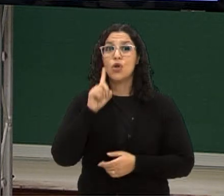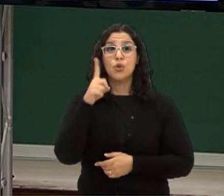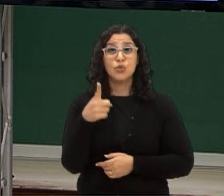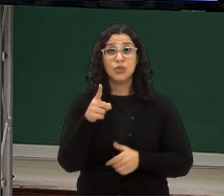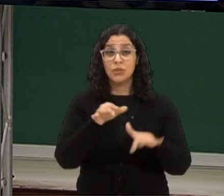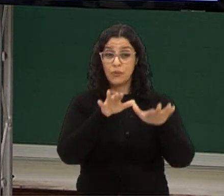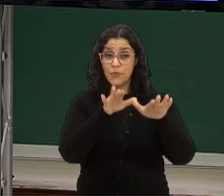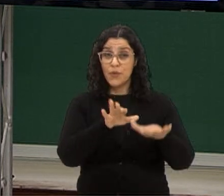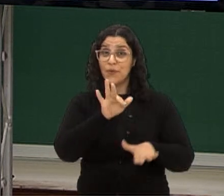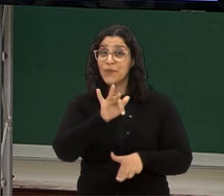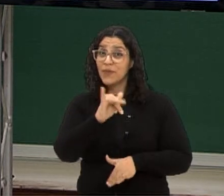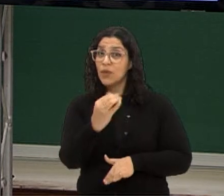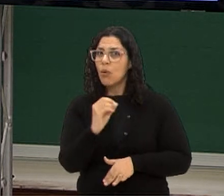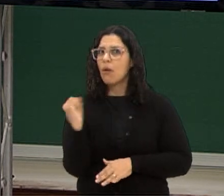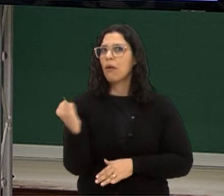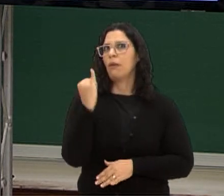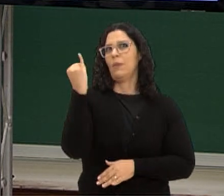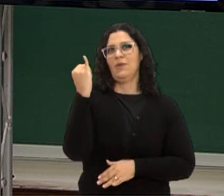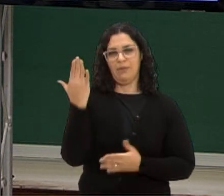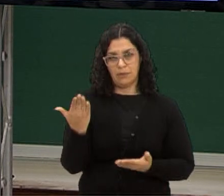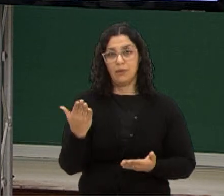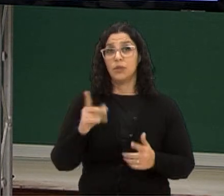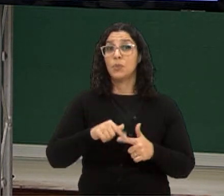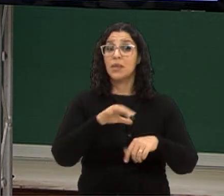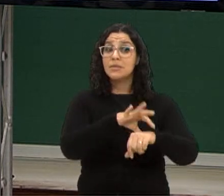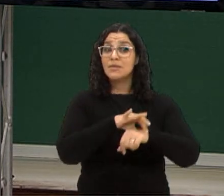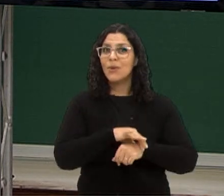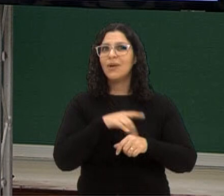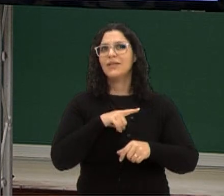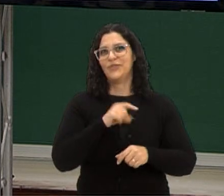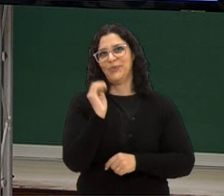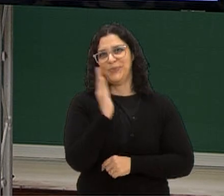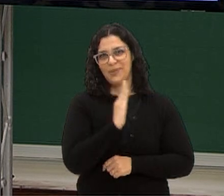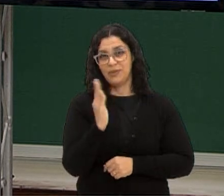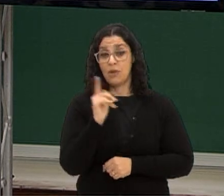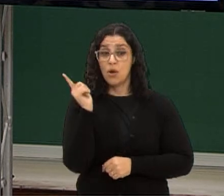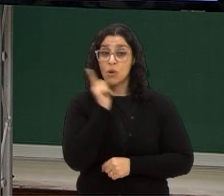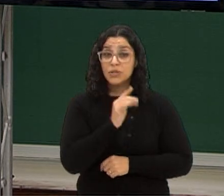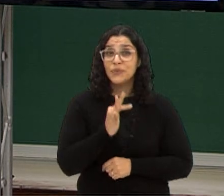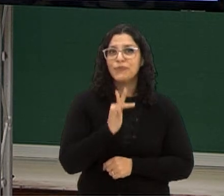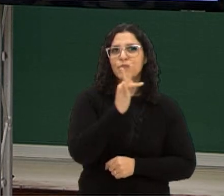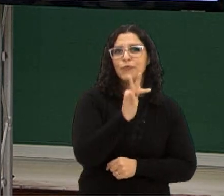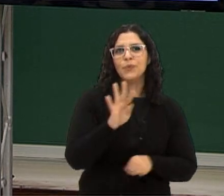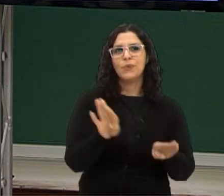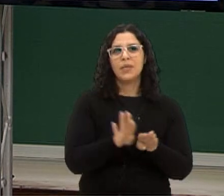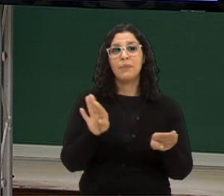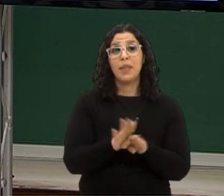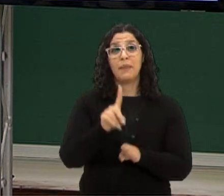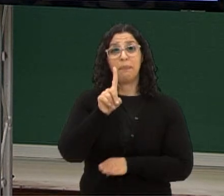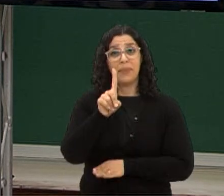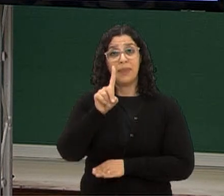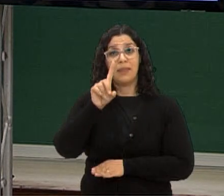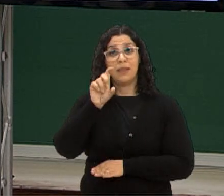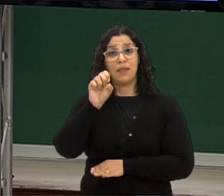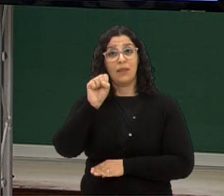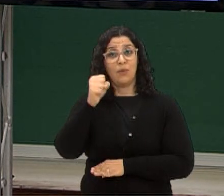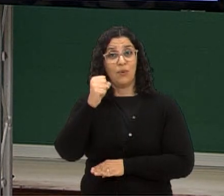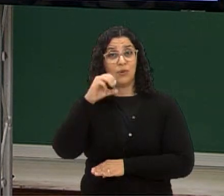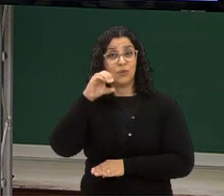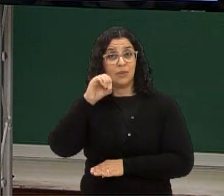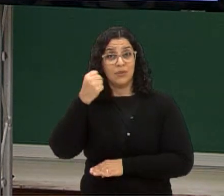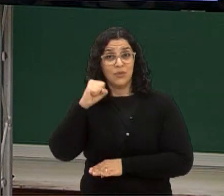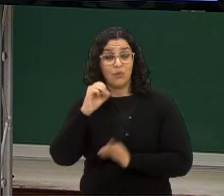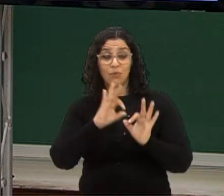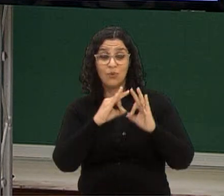foi importantíssimo, tá? Pois garantia o que o Brasil conquistara desde 1808, com a chegada